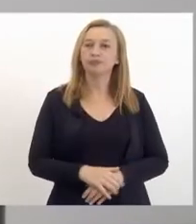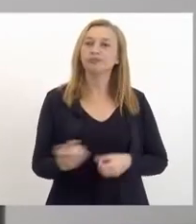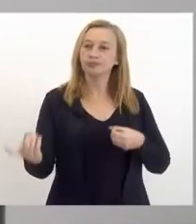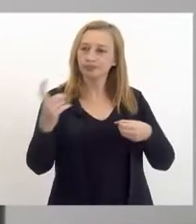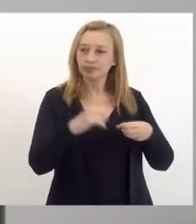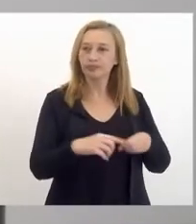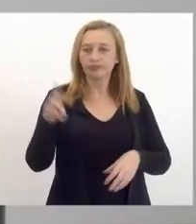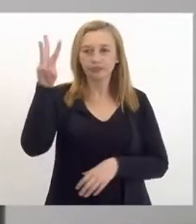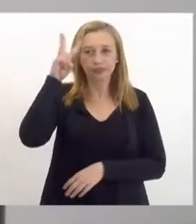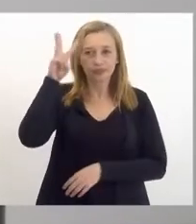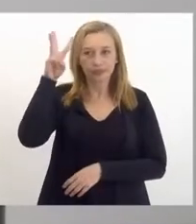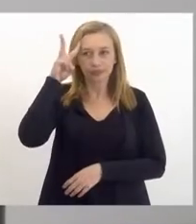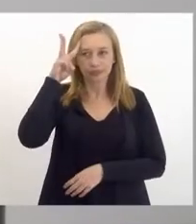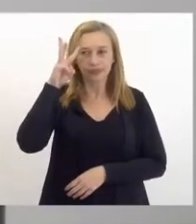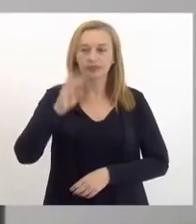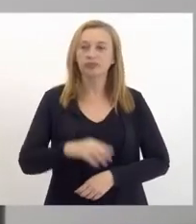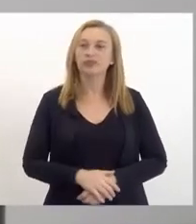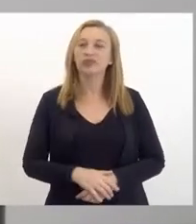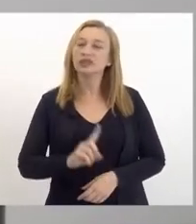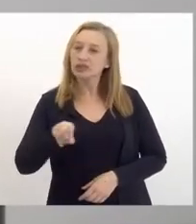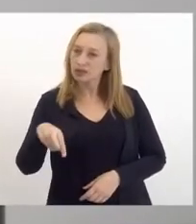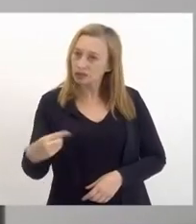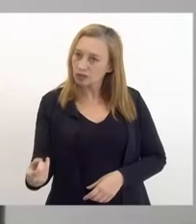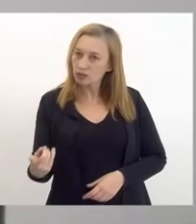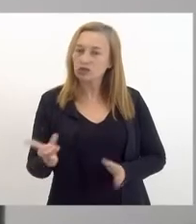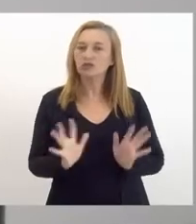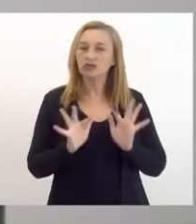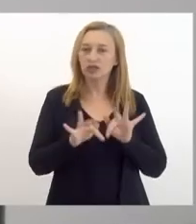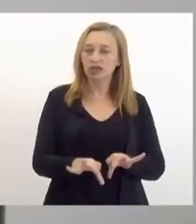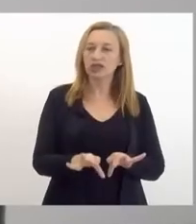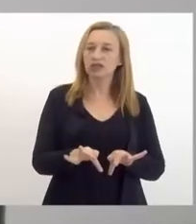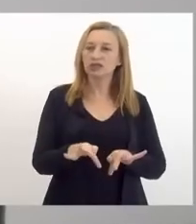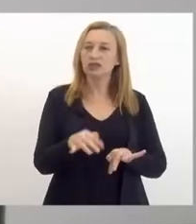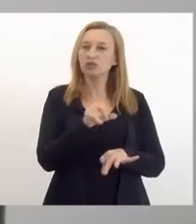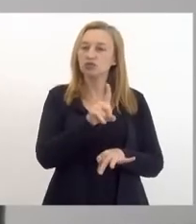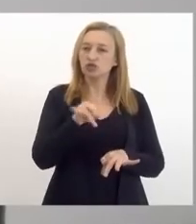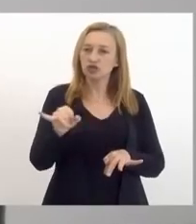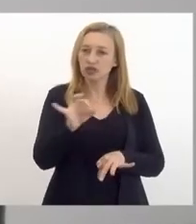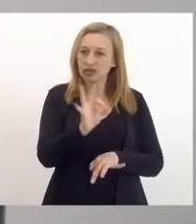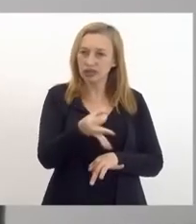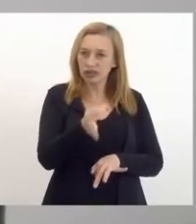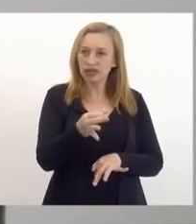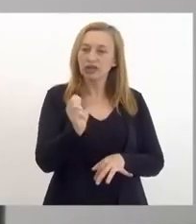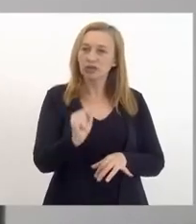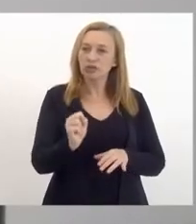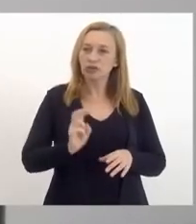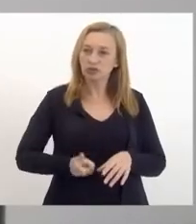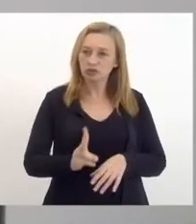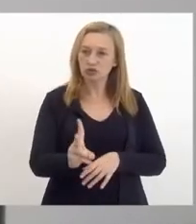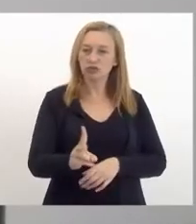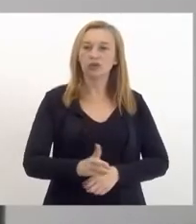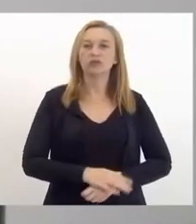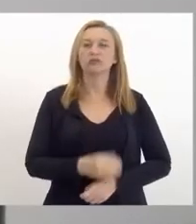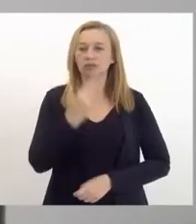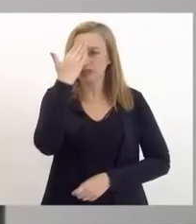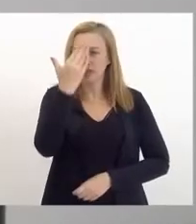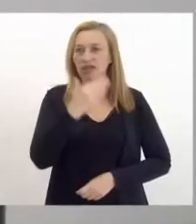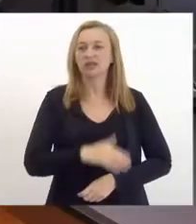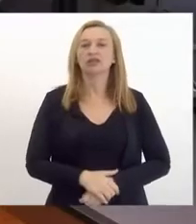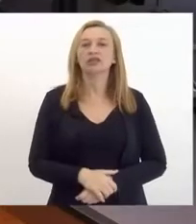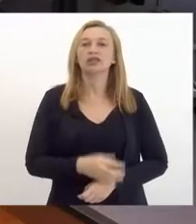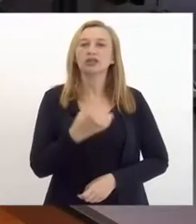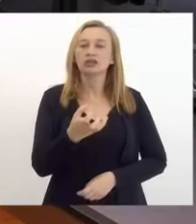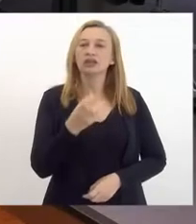volta na terça-feira, né, e depois define-se uma data para que a gente possa dar prosseguimento. Obrigada. Eu quero